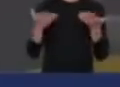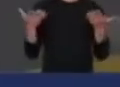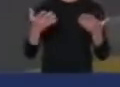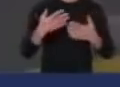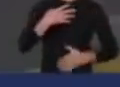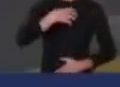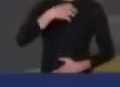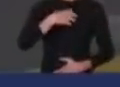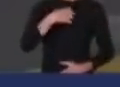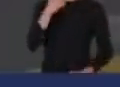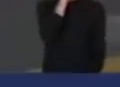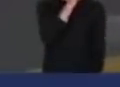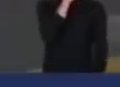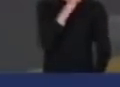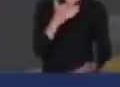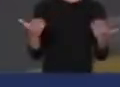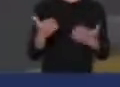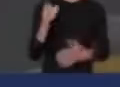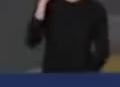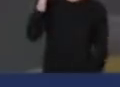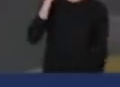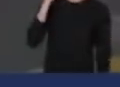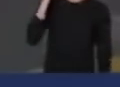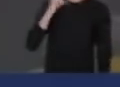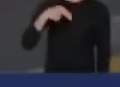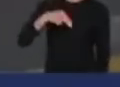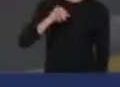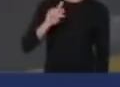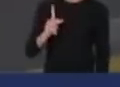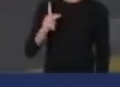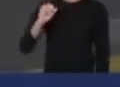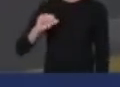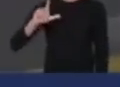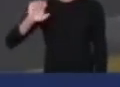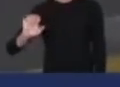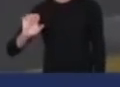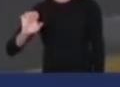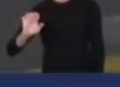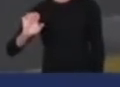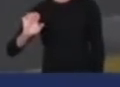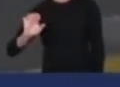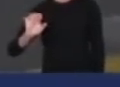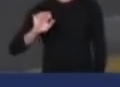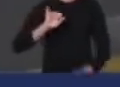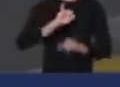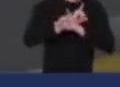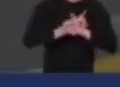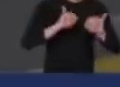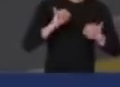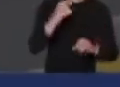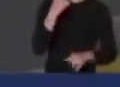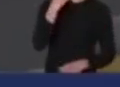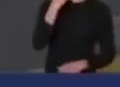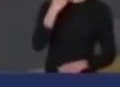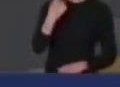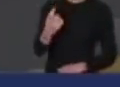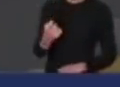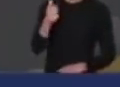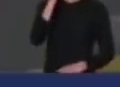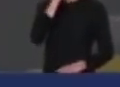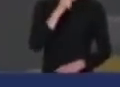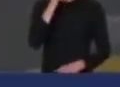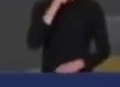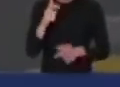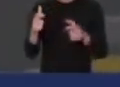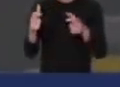pares dele, porque isso não é comum no Congresso. Mas ele seja caçado através da justiça, porque se o Ministério Público abrir um processo contra